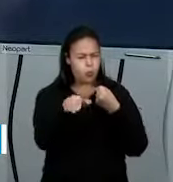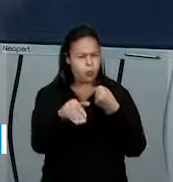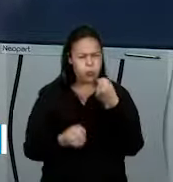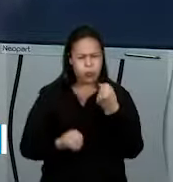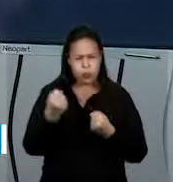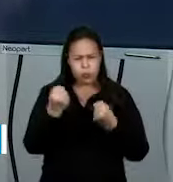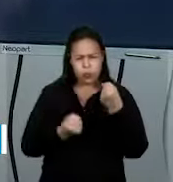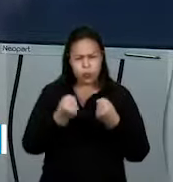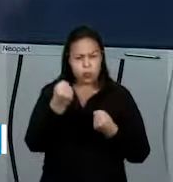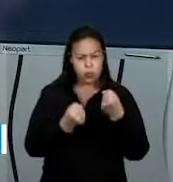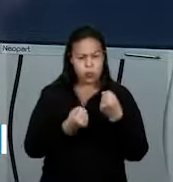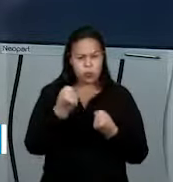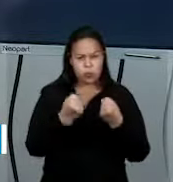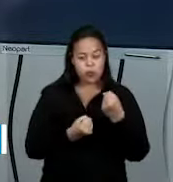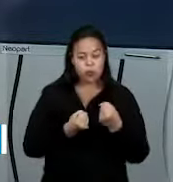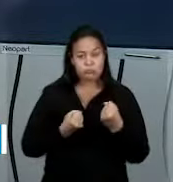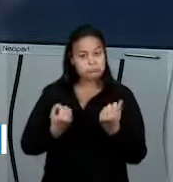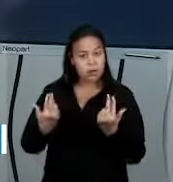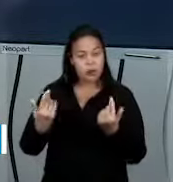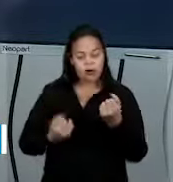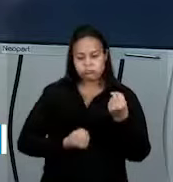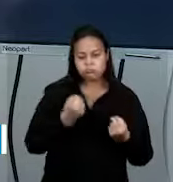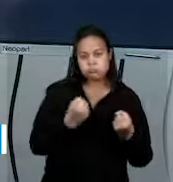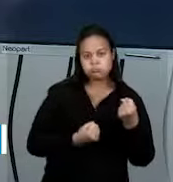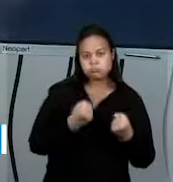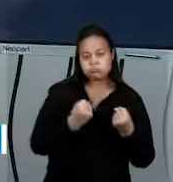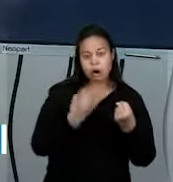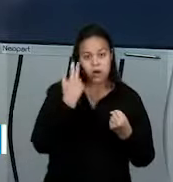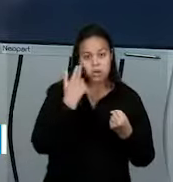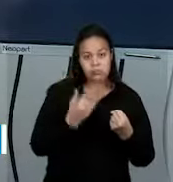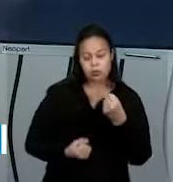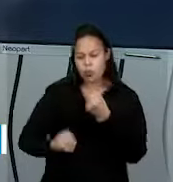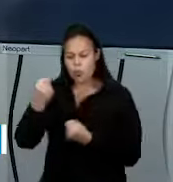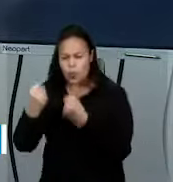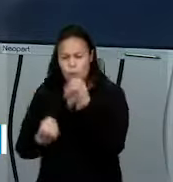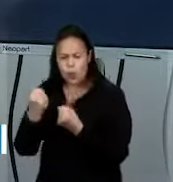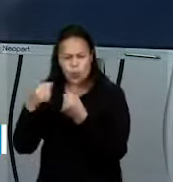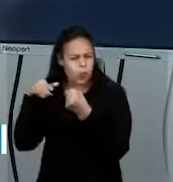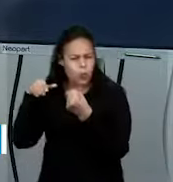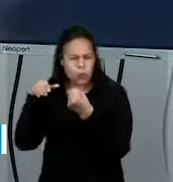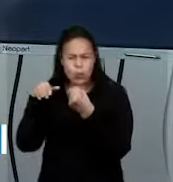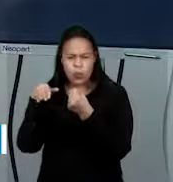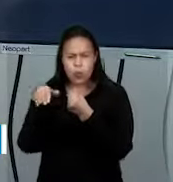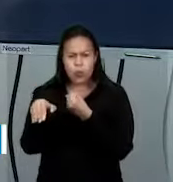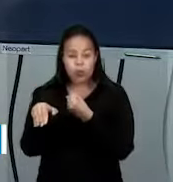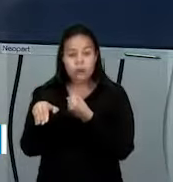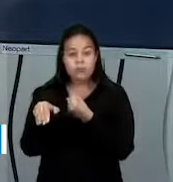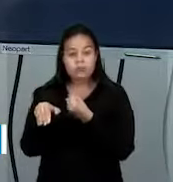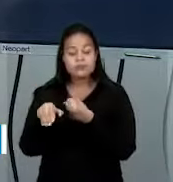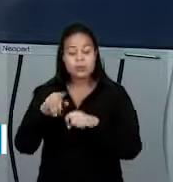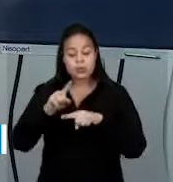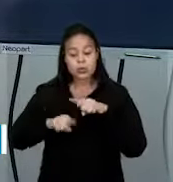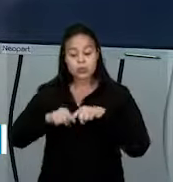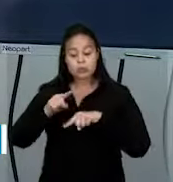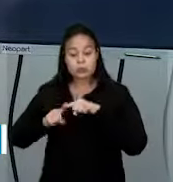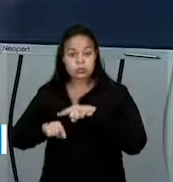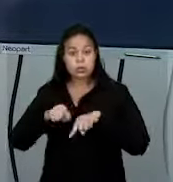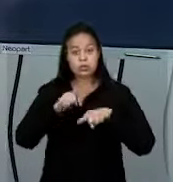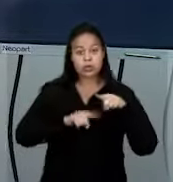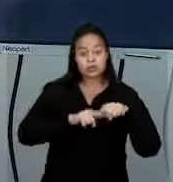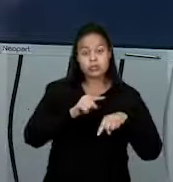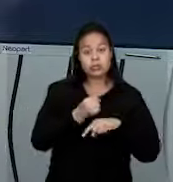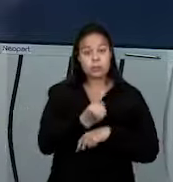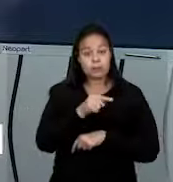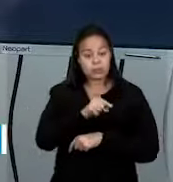percorrendo o mesmo percurso, realizando o mesmo trabalho, o motor do carro 1.0, que é